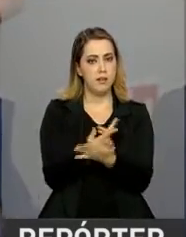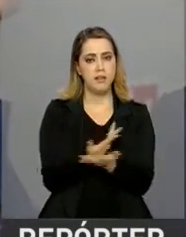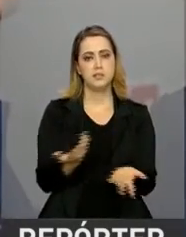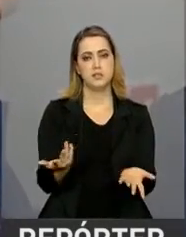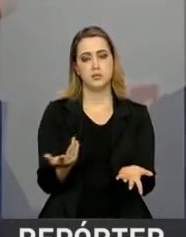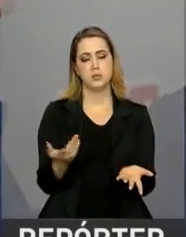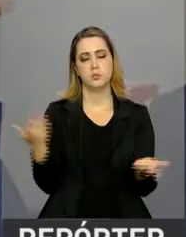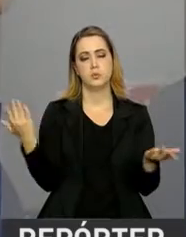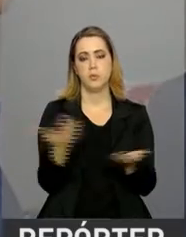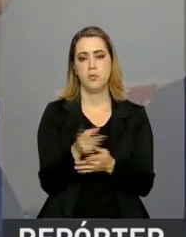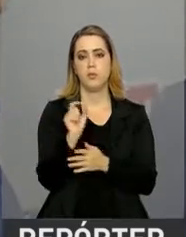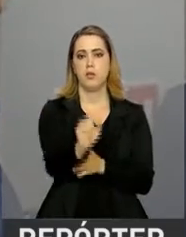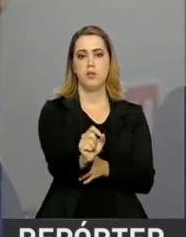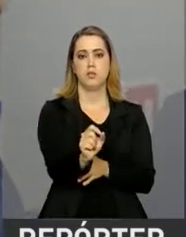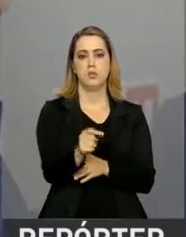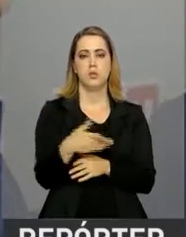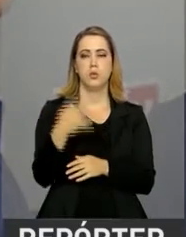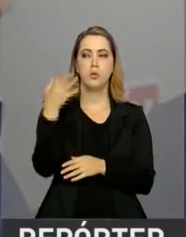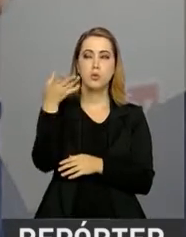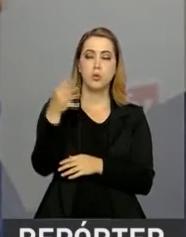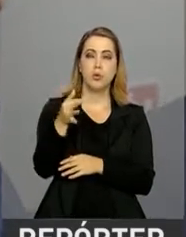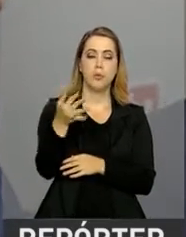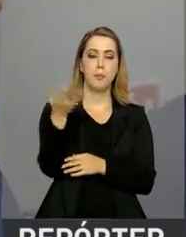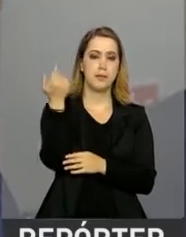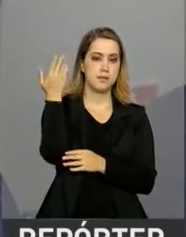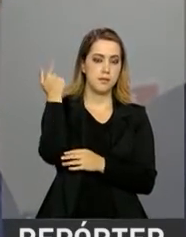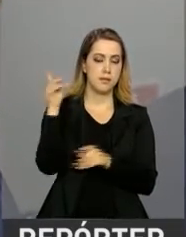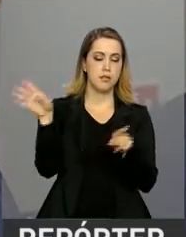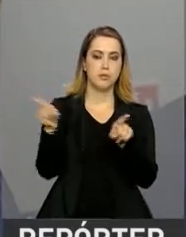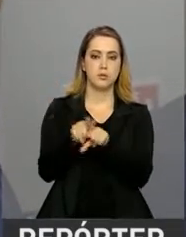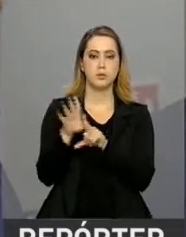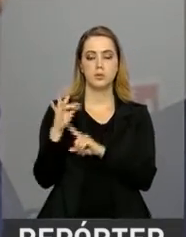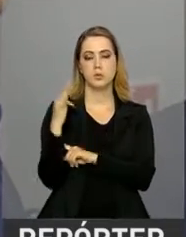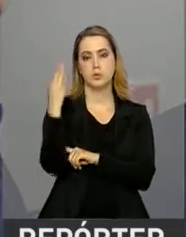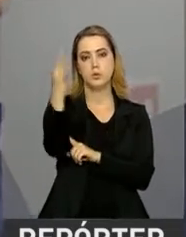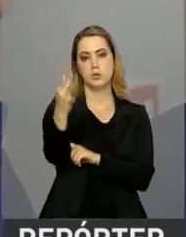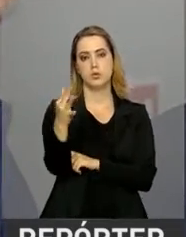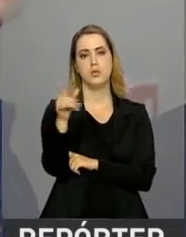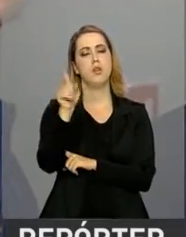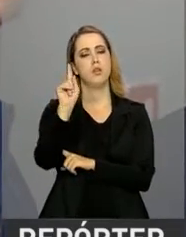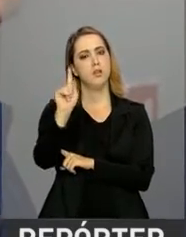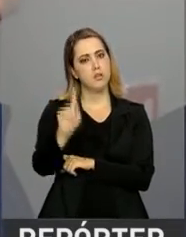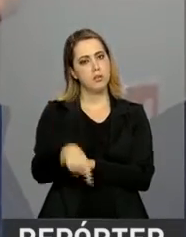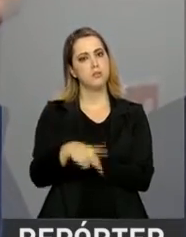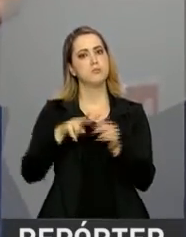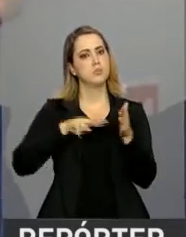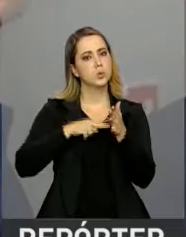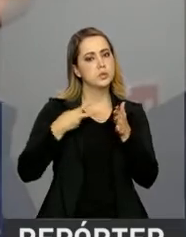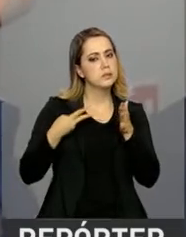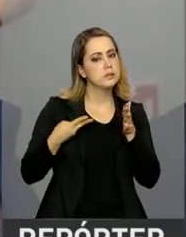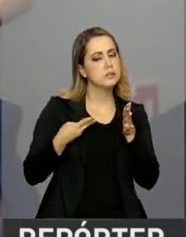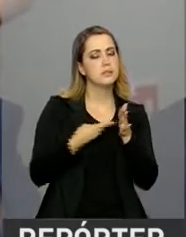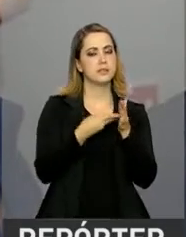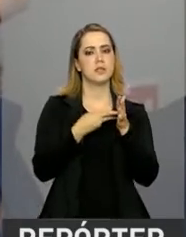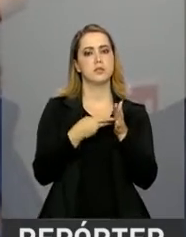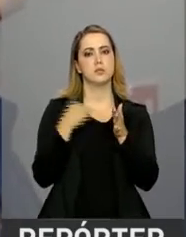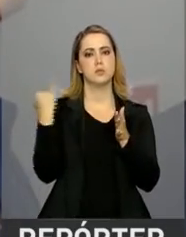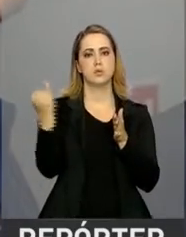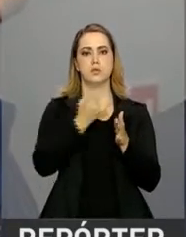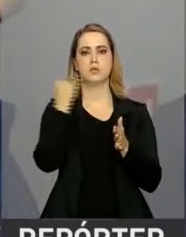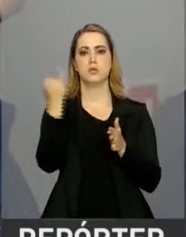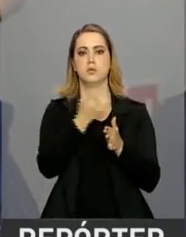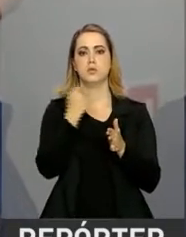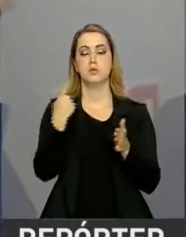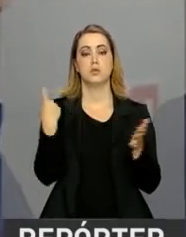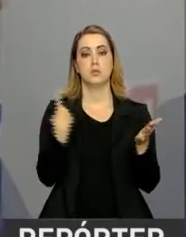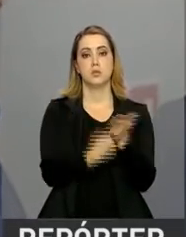Agora, esse binômio pega passado e futuro. É um simbolismo, o trabalho da comissão, é um simbolismo para que